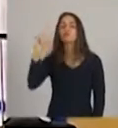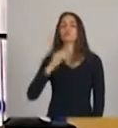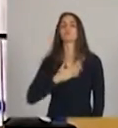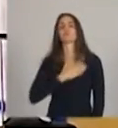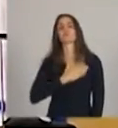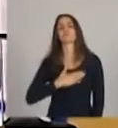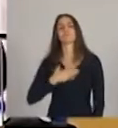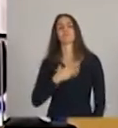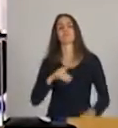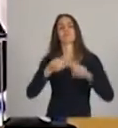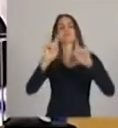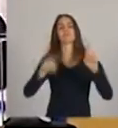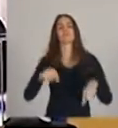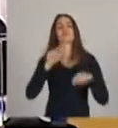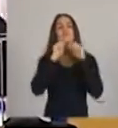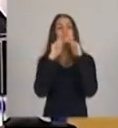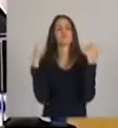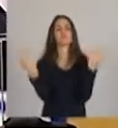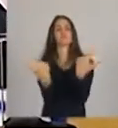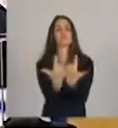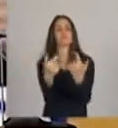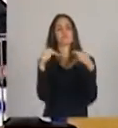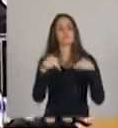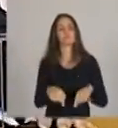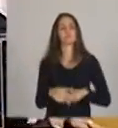queridos servidores da Assembleia Legislativa,